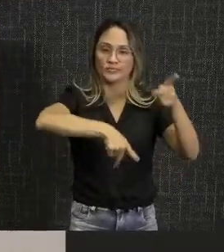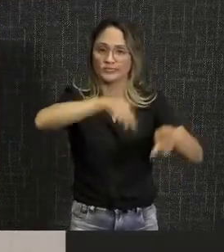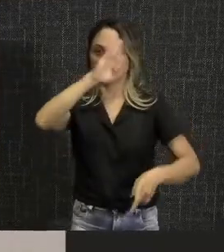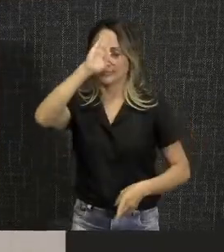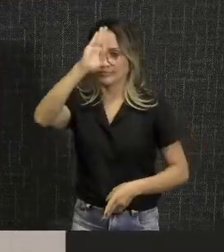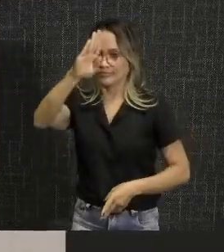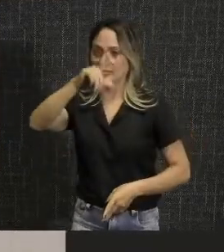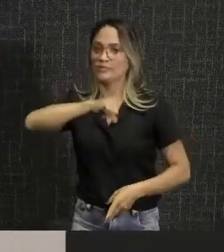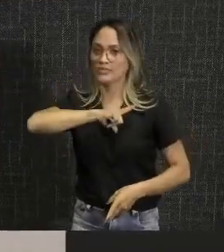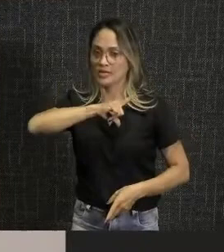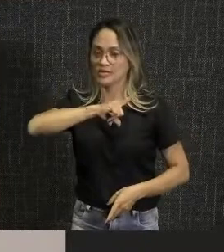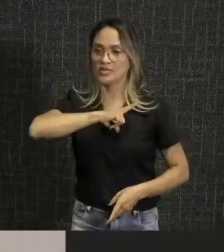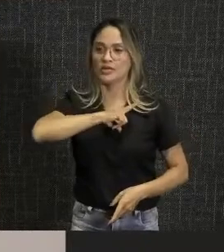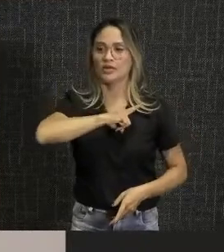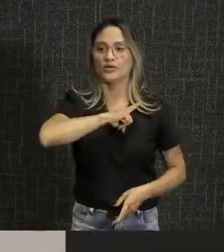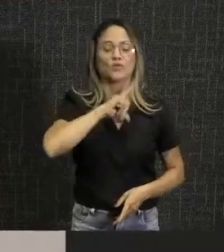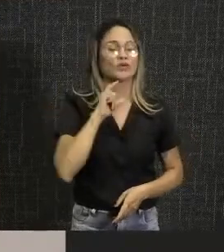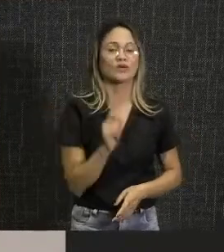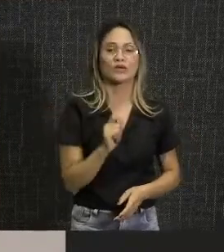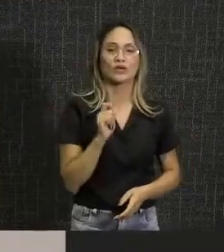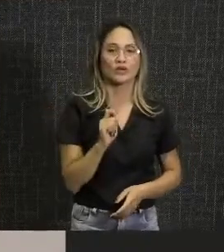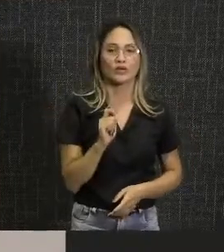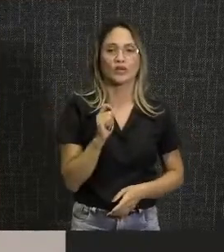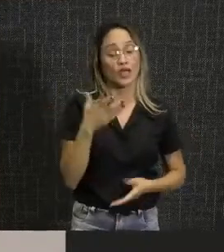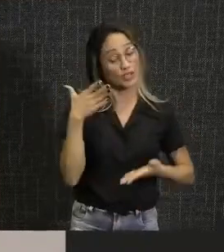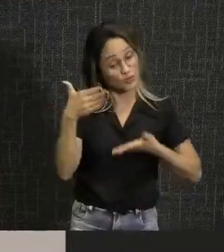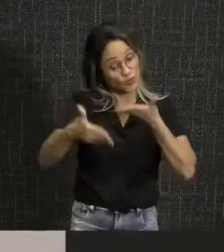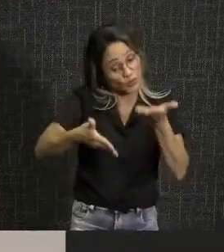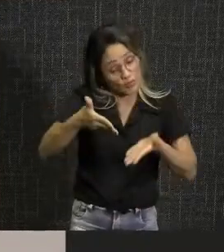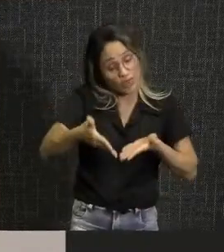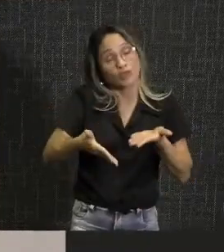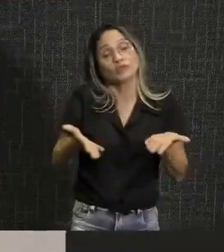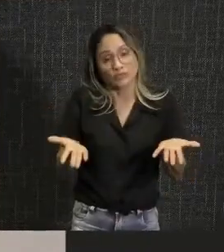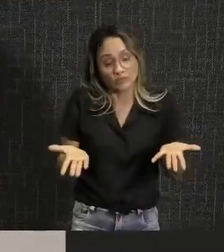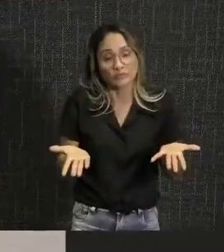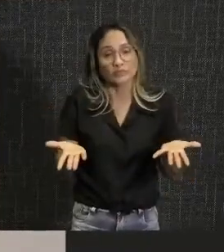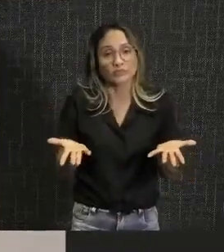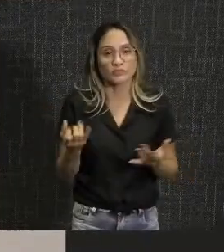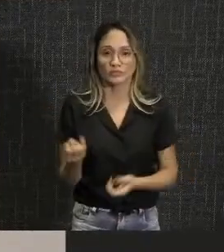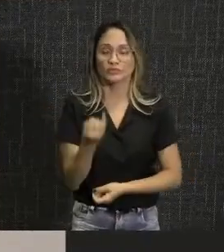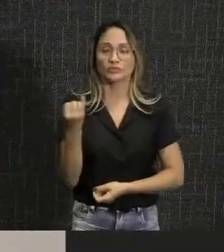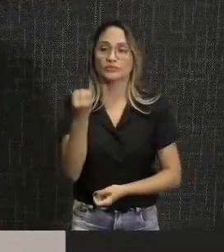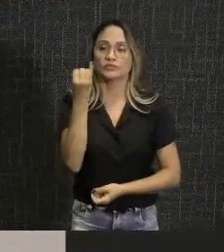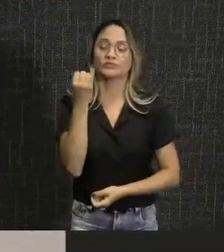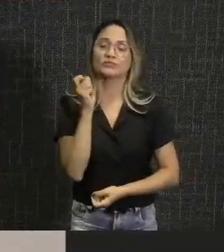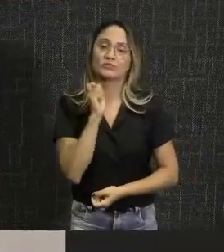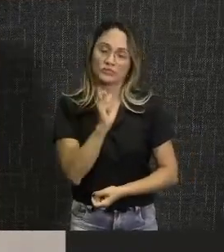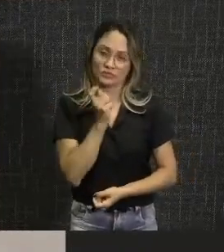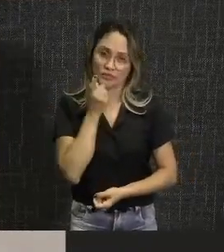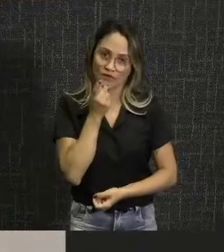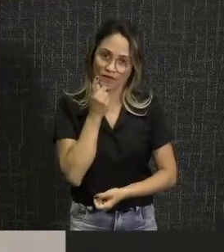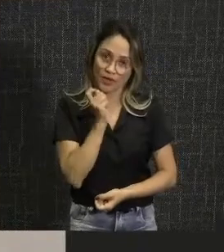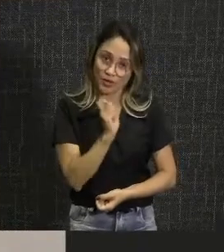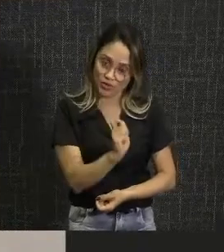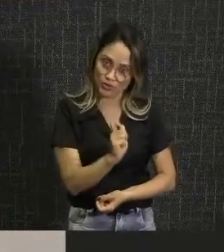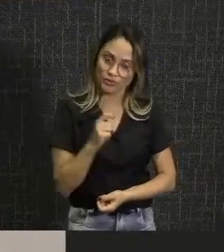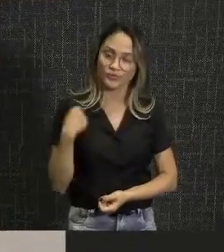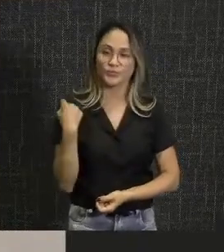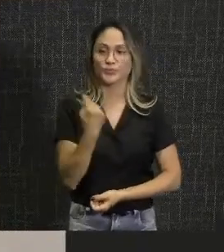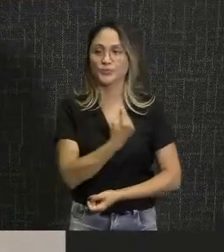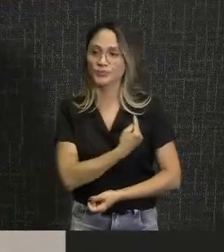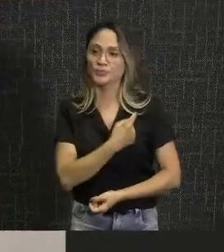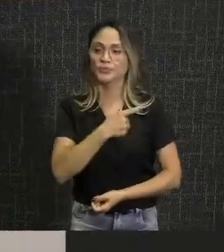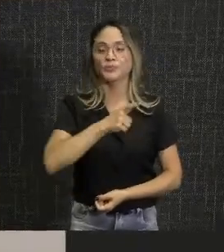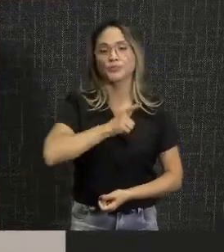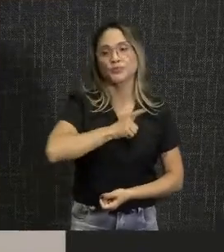esse tipo de tratamento. Importante, pessoal, falar que a gente está numa situação... É claro que